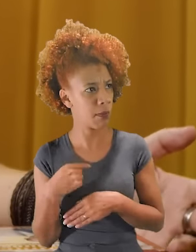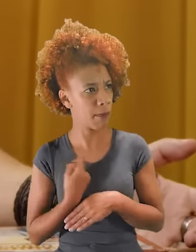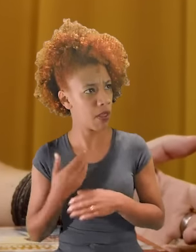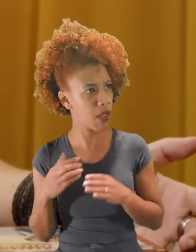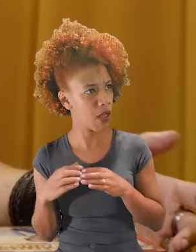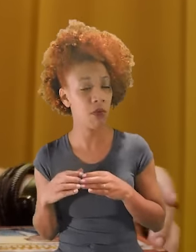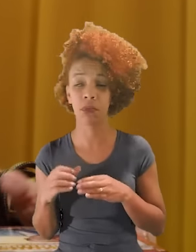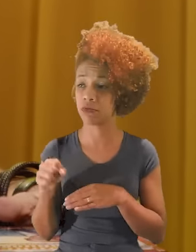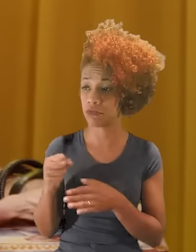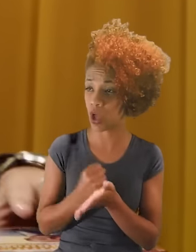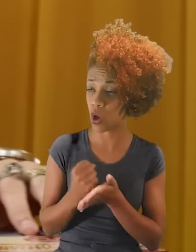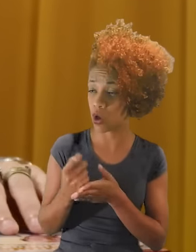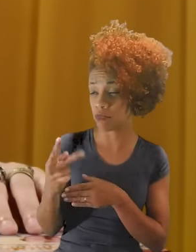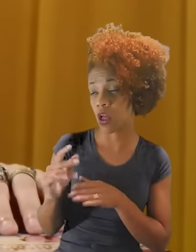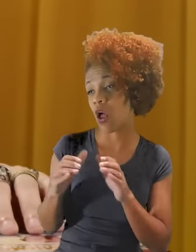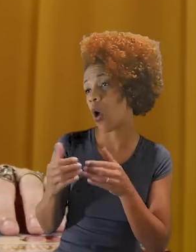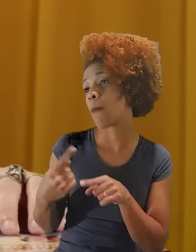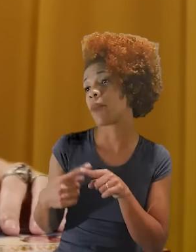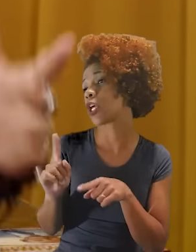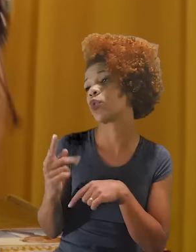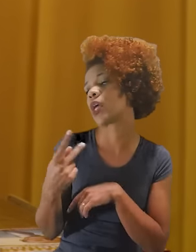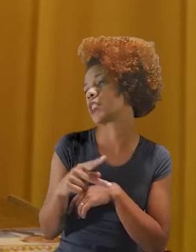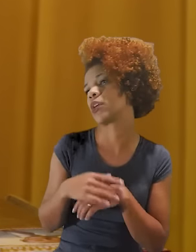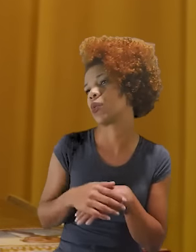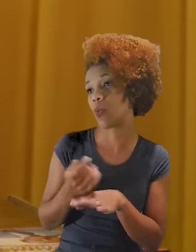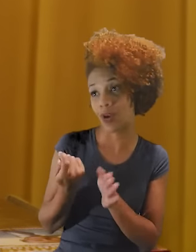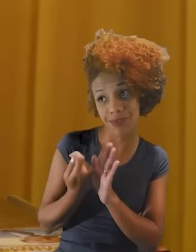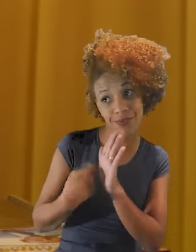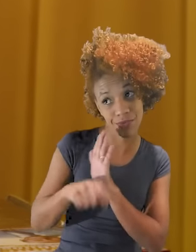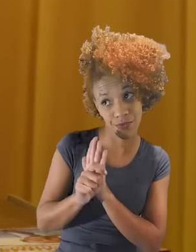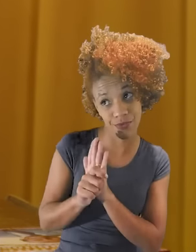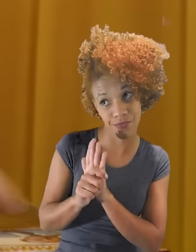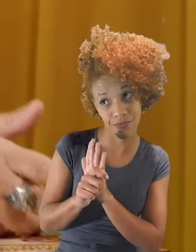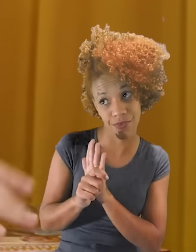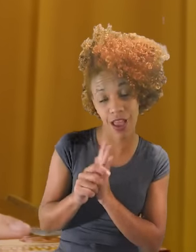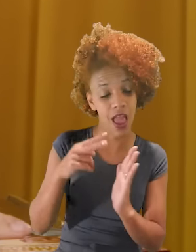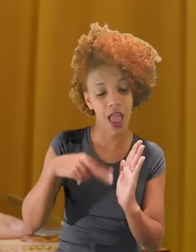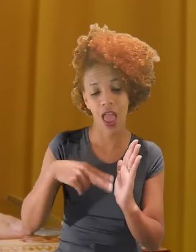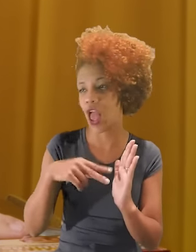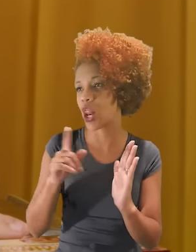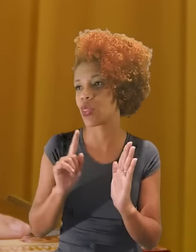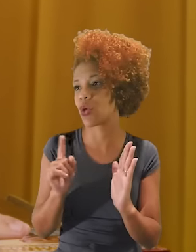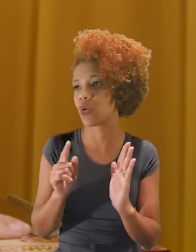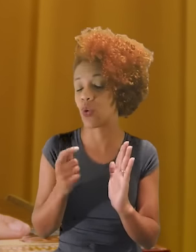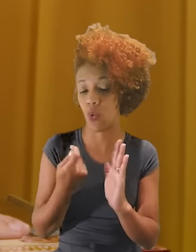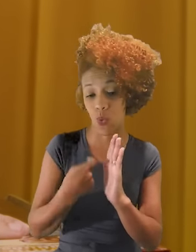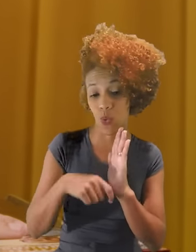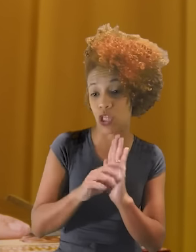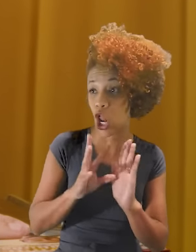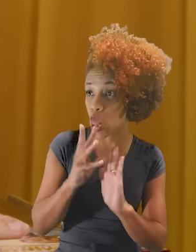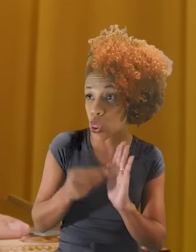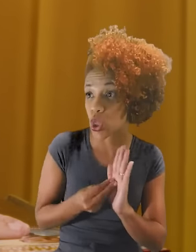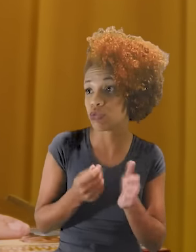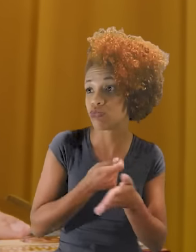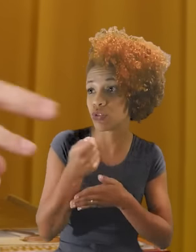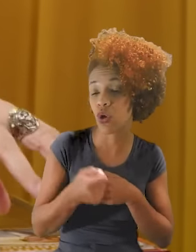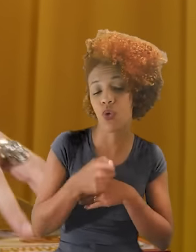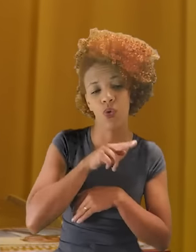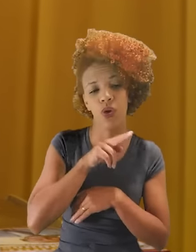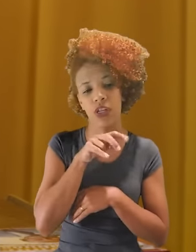falou, sim, contratei sua equipe, porque isso não é seu. Quando ele assinou o contrato, cara, orelha, ele não olhou, o contrato dava todos os direitos para